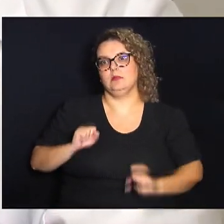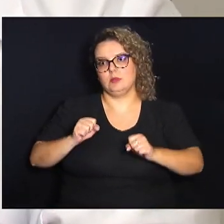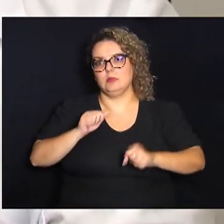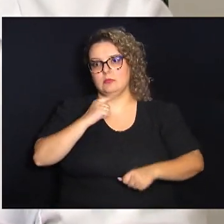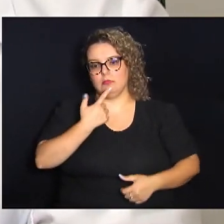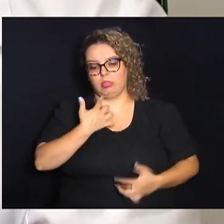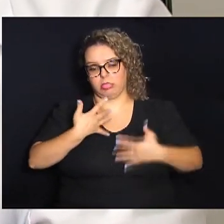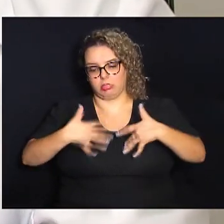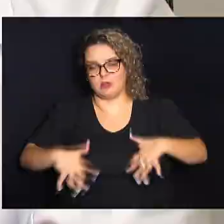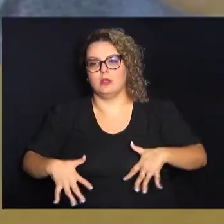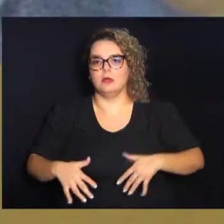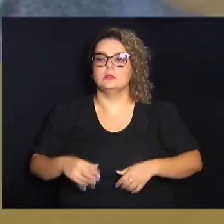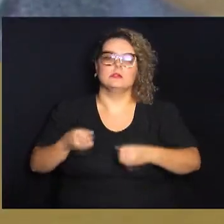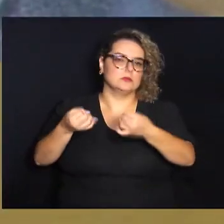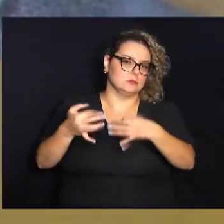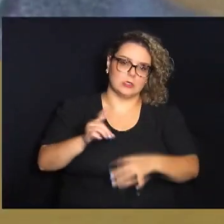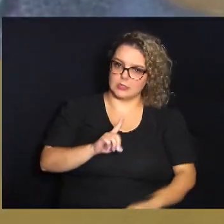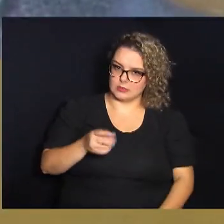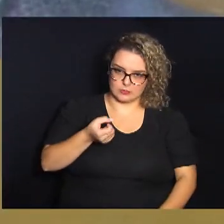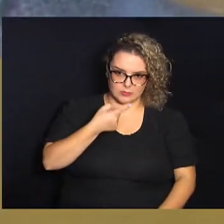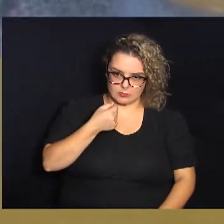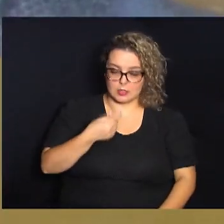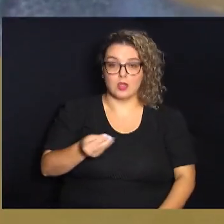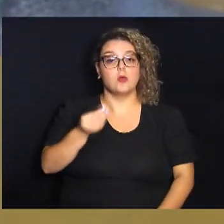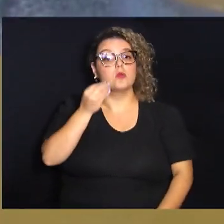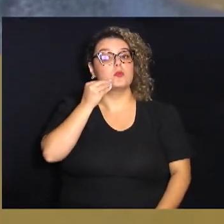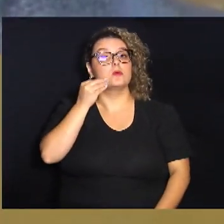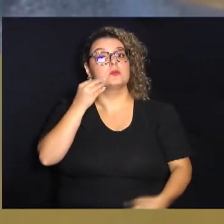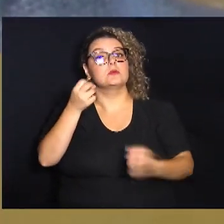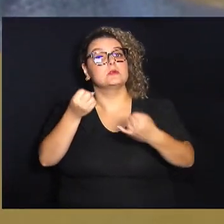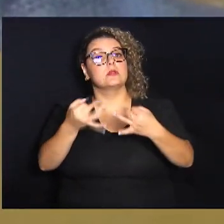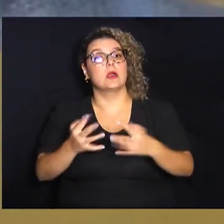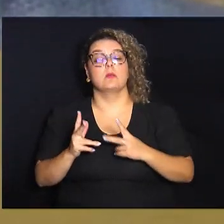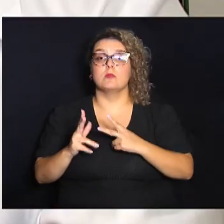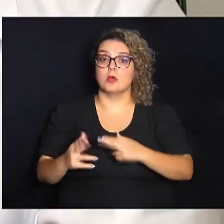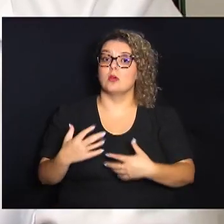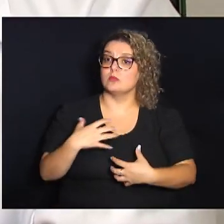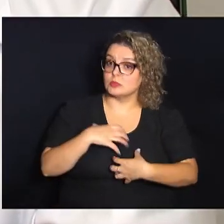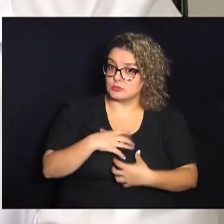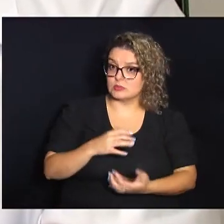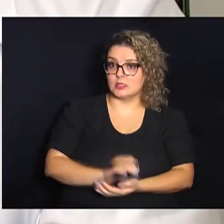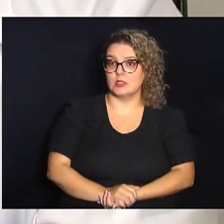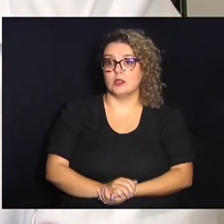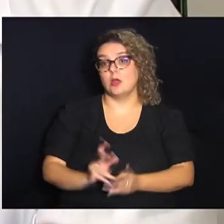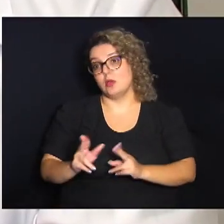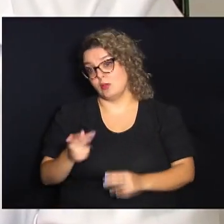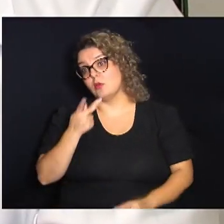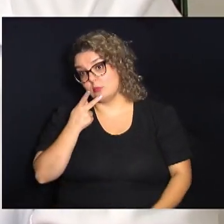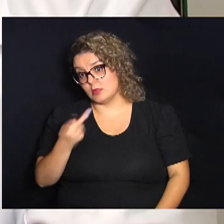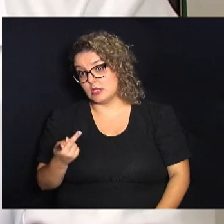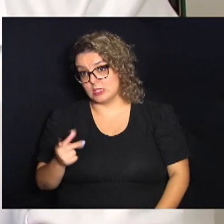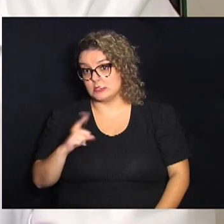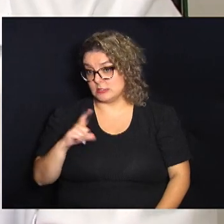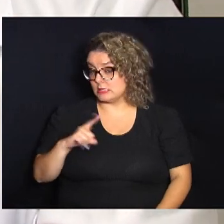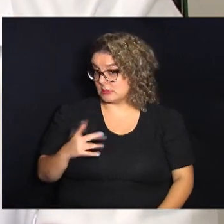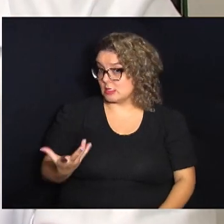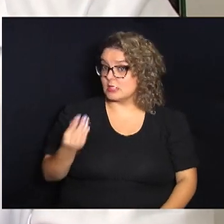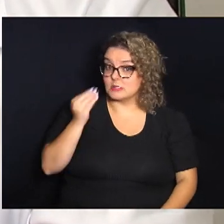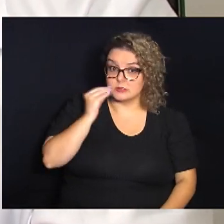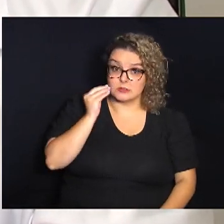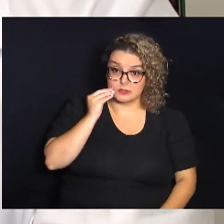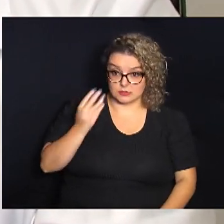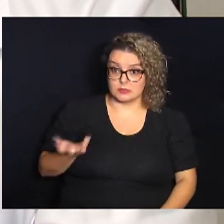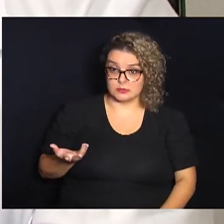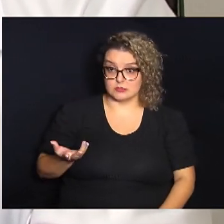medicações a gente orienta a não tomar. Os testes são orientados de acordo com os sintomas. Como eu falei, existem esses testes na